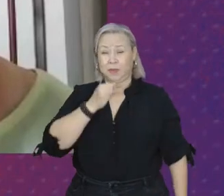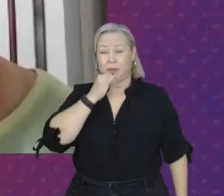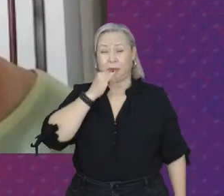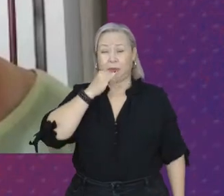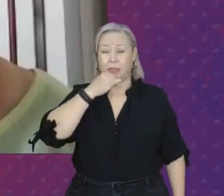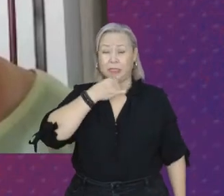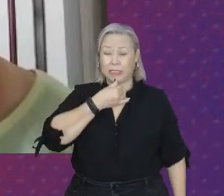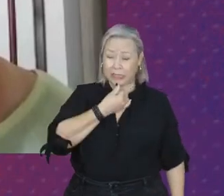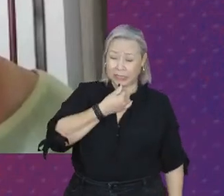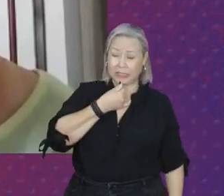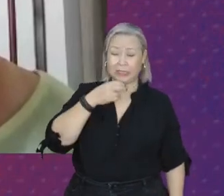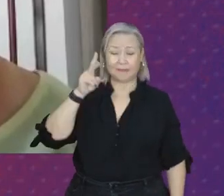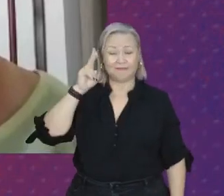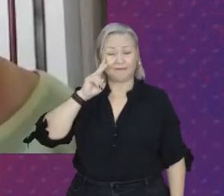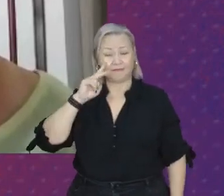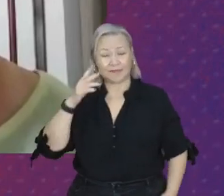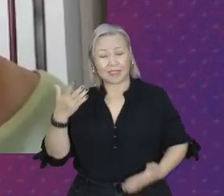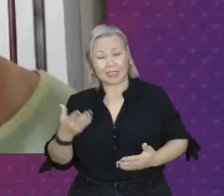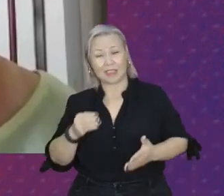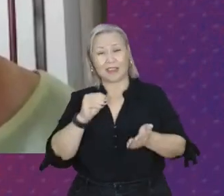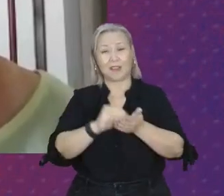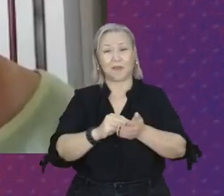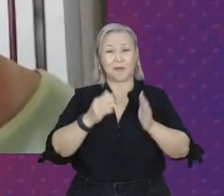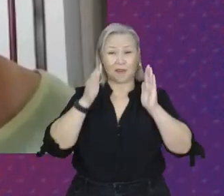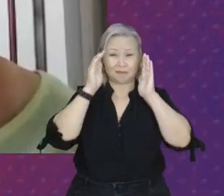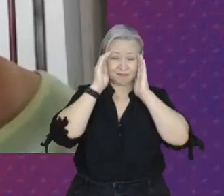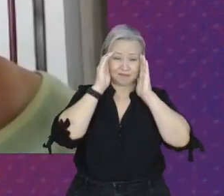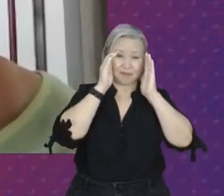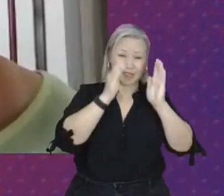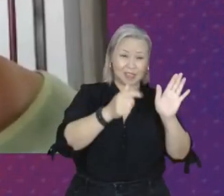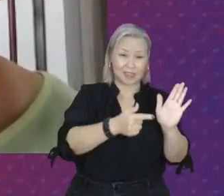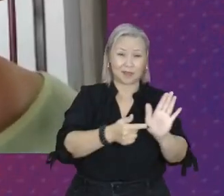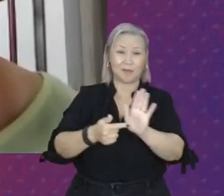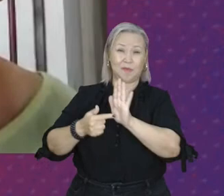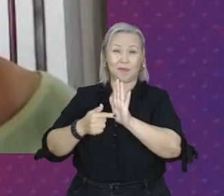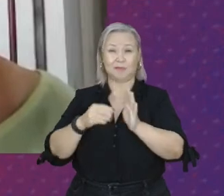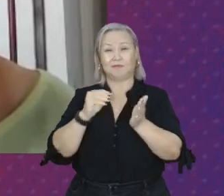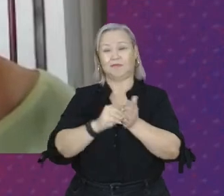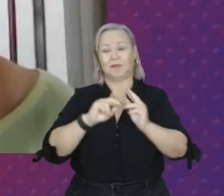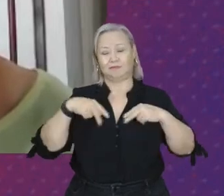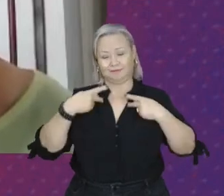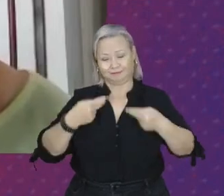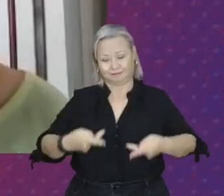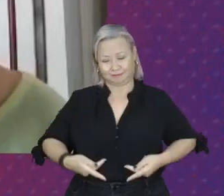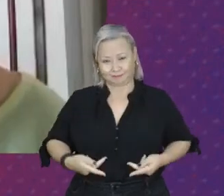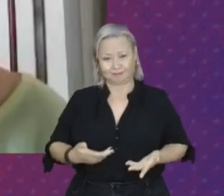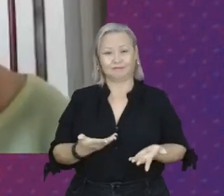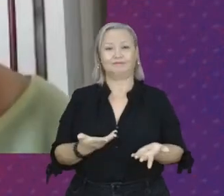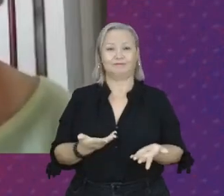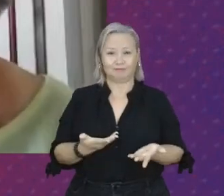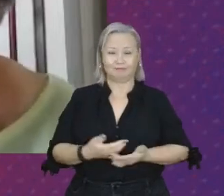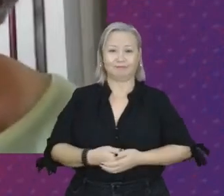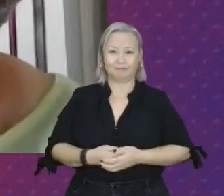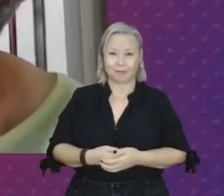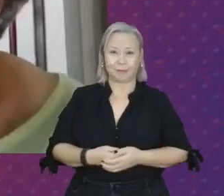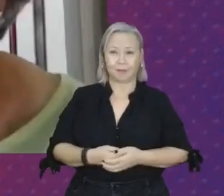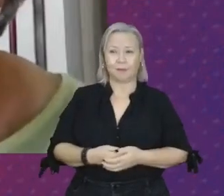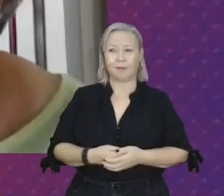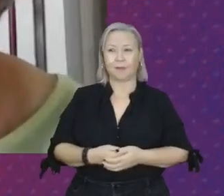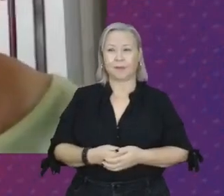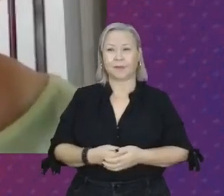nos traz a indignidade, que nos mostra uma desumanidade. E